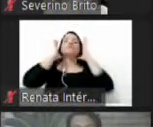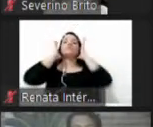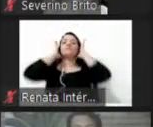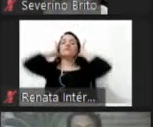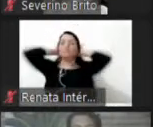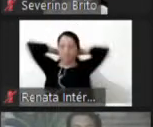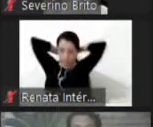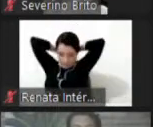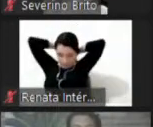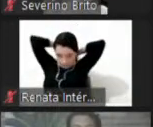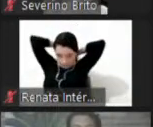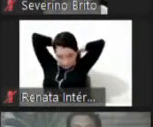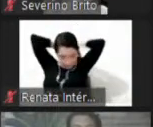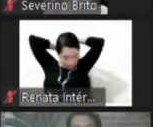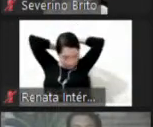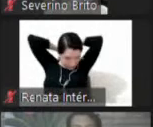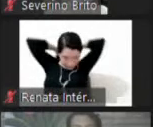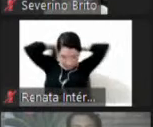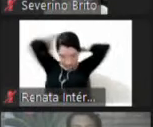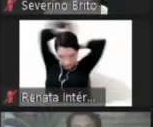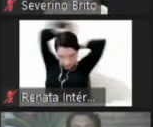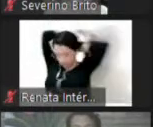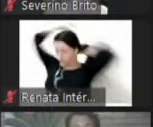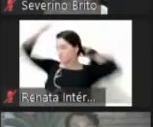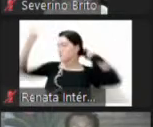Francisco Elias Oliveira Martins,